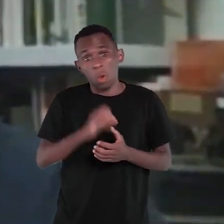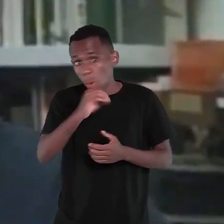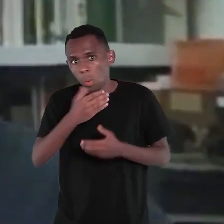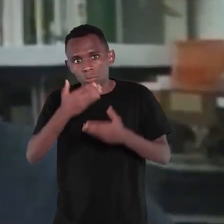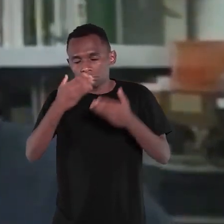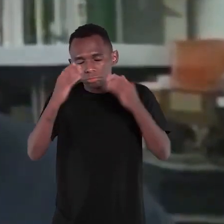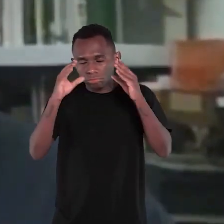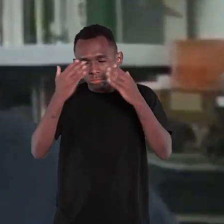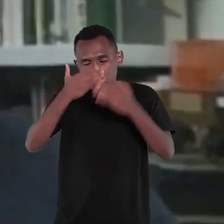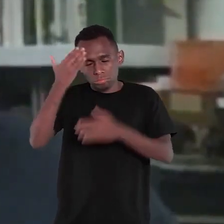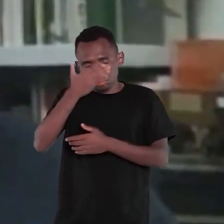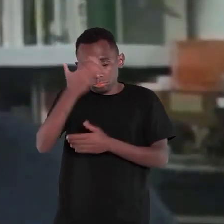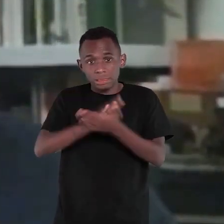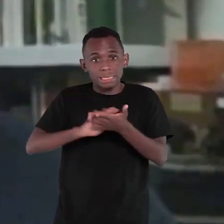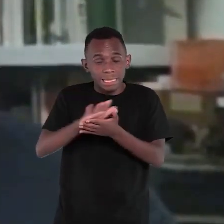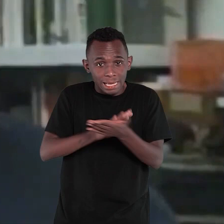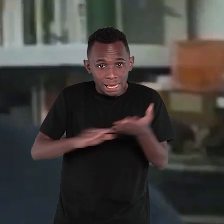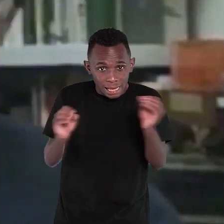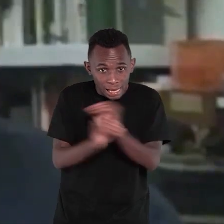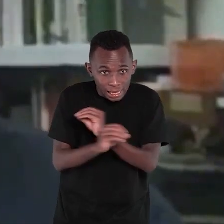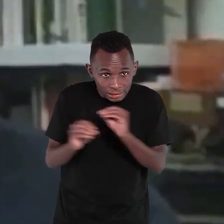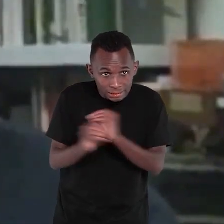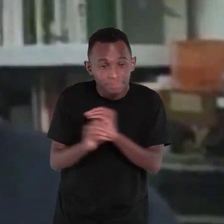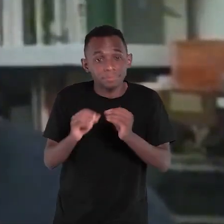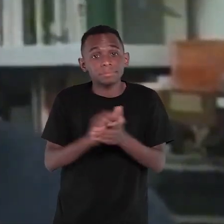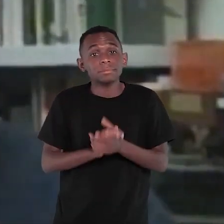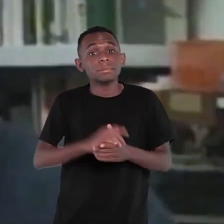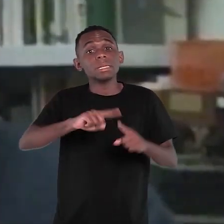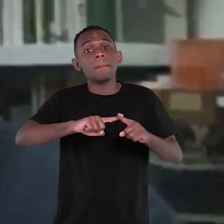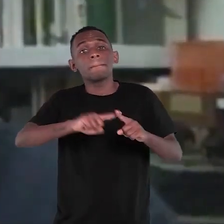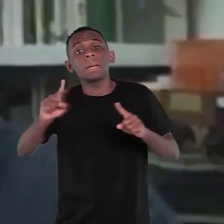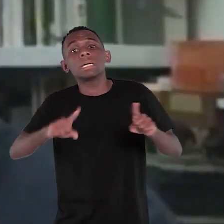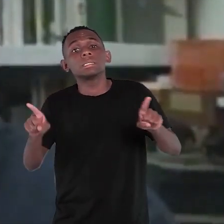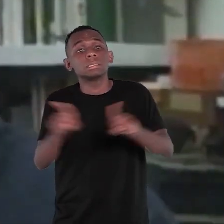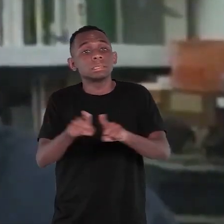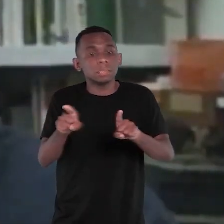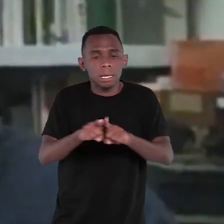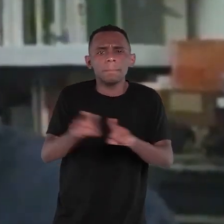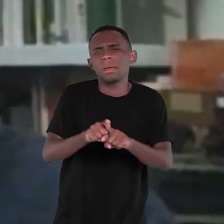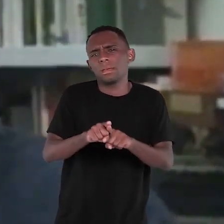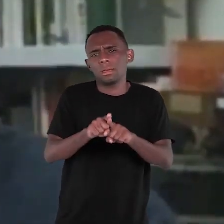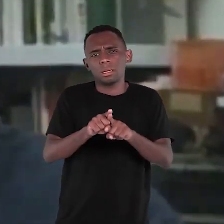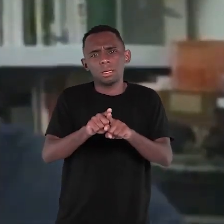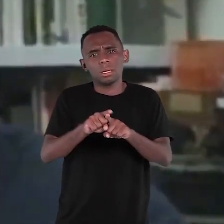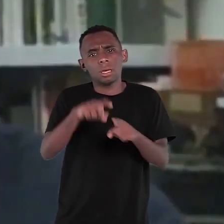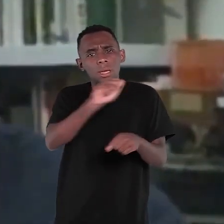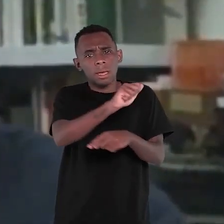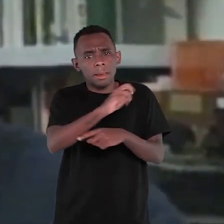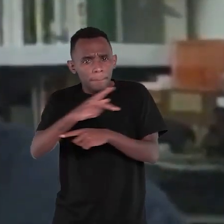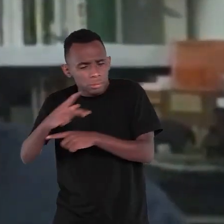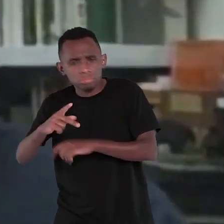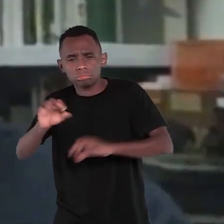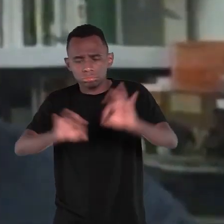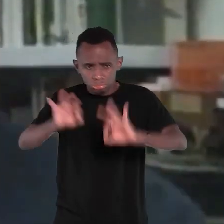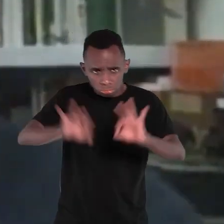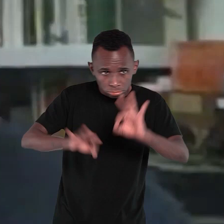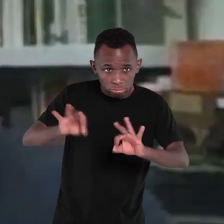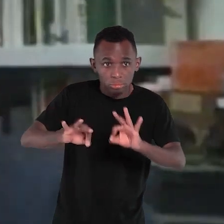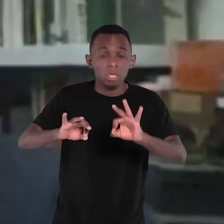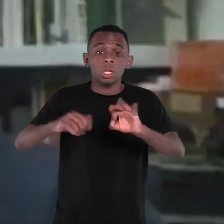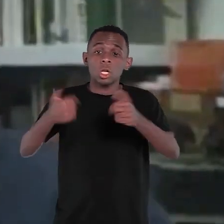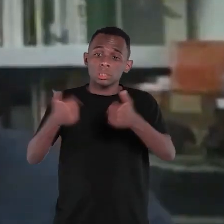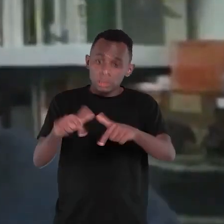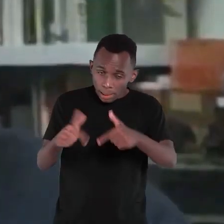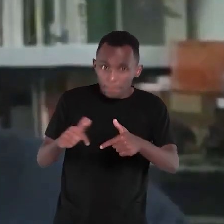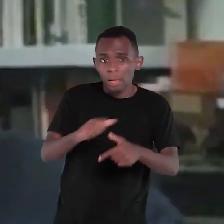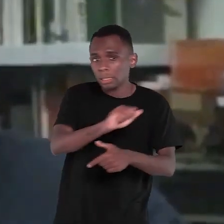sem visão, né? Através de dispositivos, mas também de programação, né? E a gente